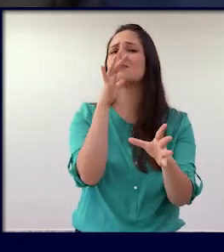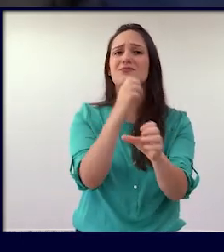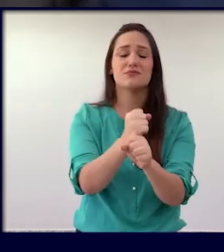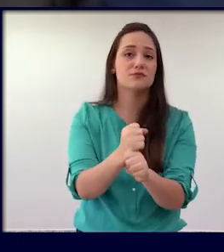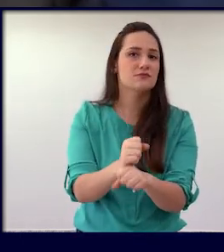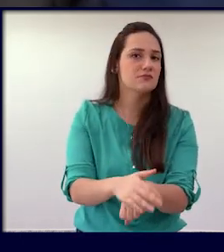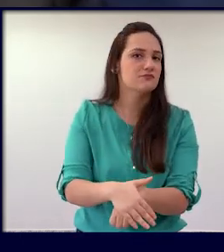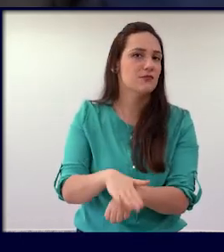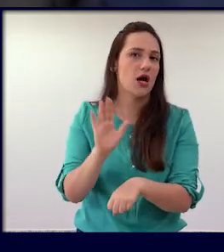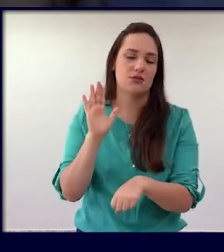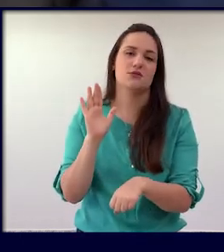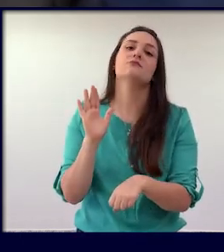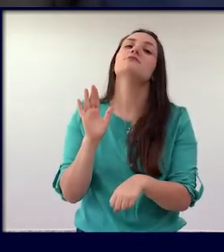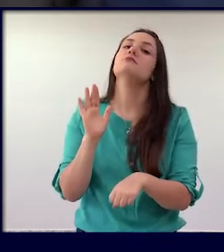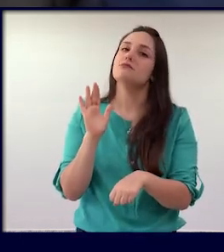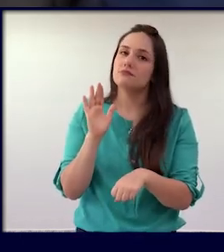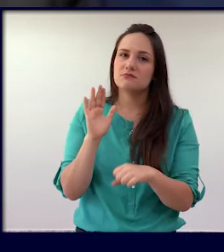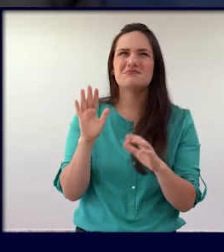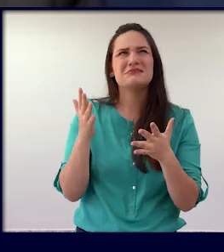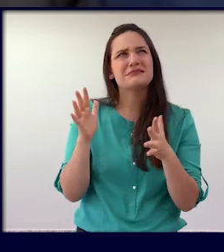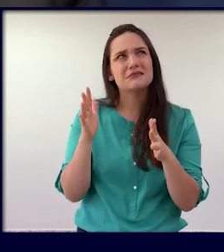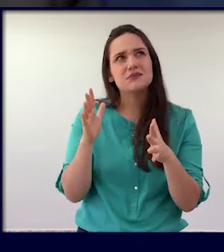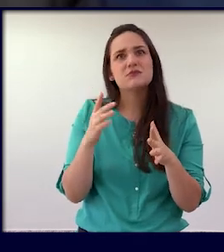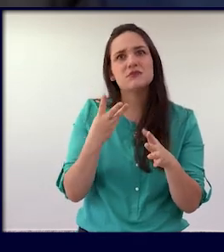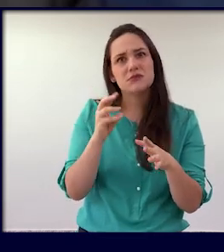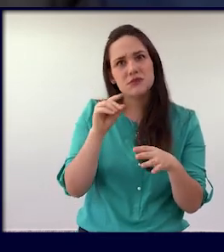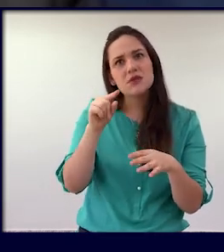escolas. Então, de modo que a gente pode